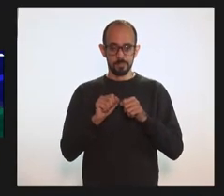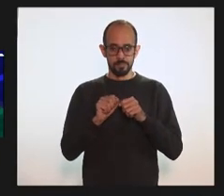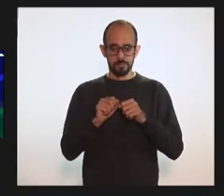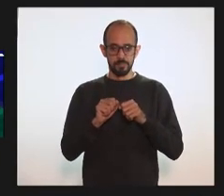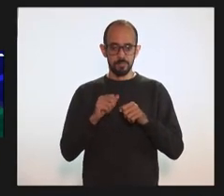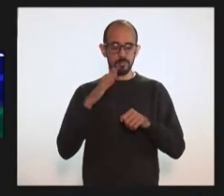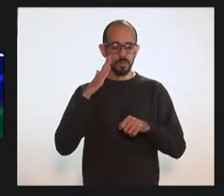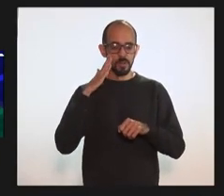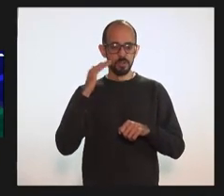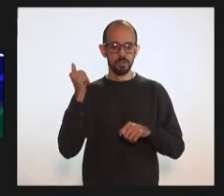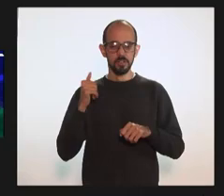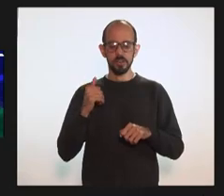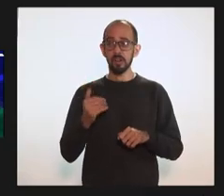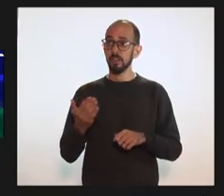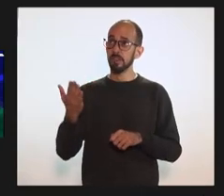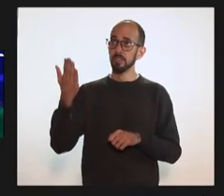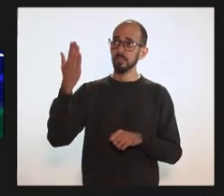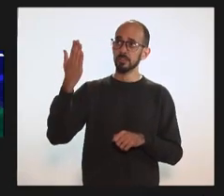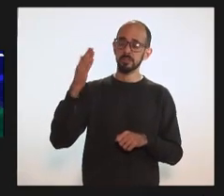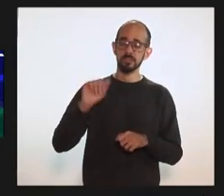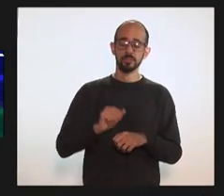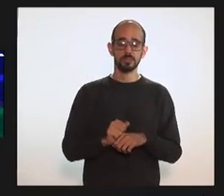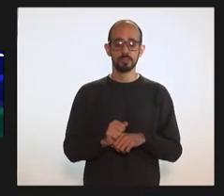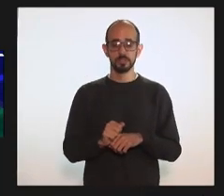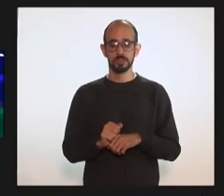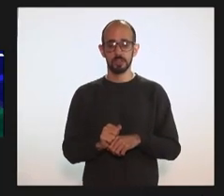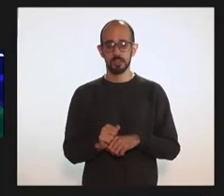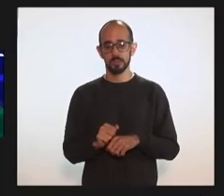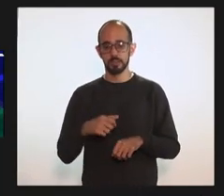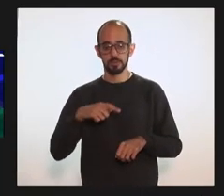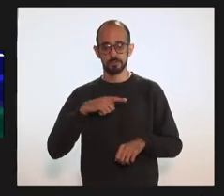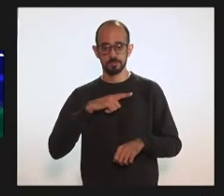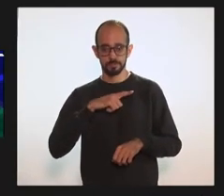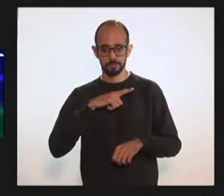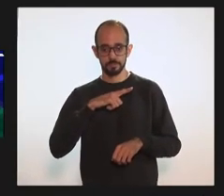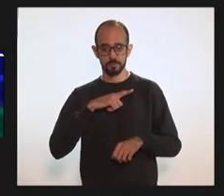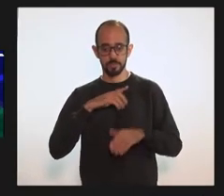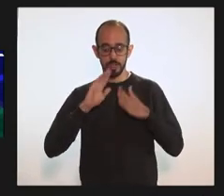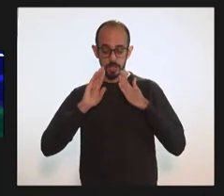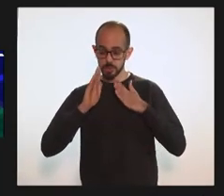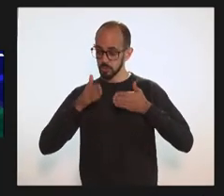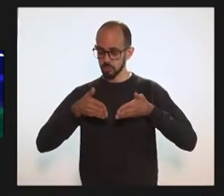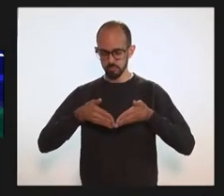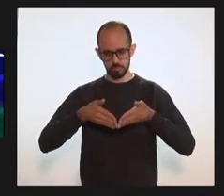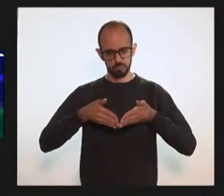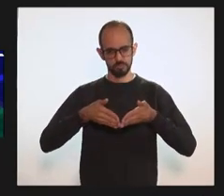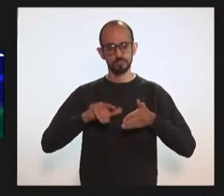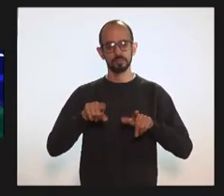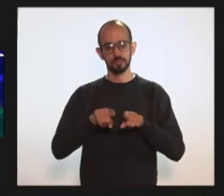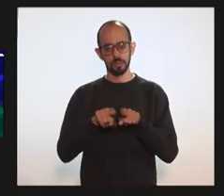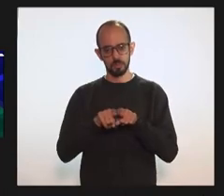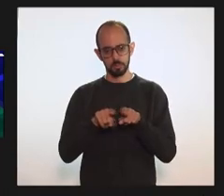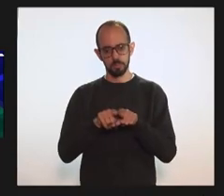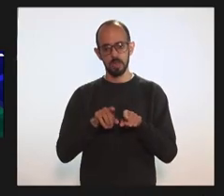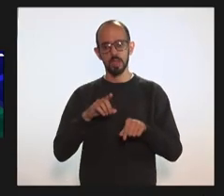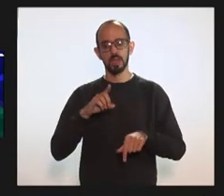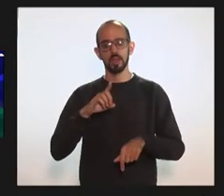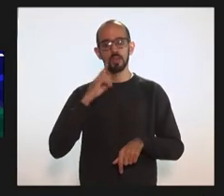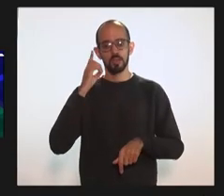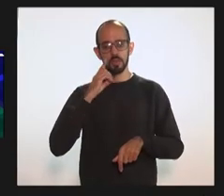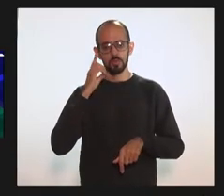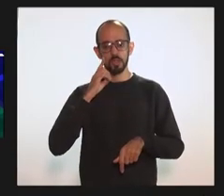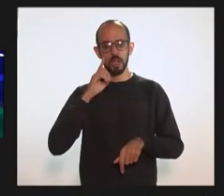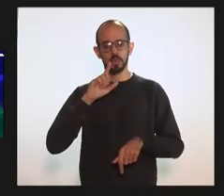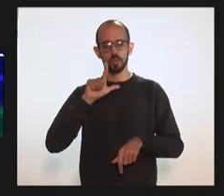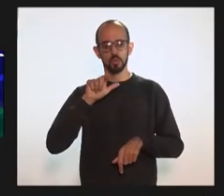sei que Vossa Excelência está enveredado, conversei com Vossa Excelência, está enveredado nesse sentido. Tenho falado com o deputado Luiz Paulo também, aliás, sempre discuti o tema com ele,